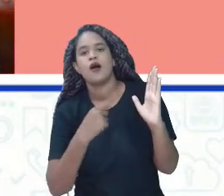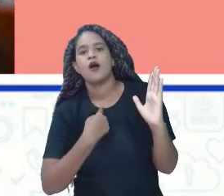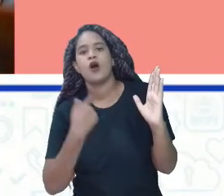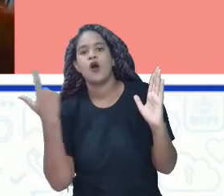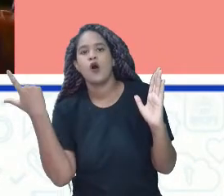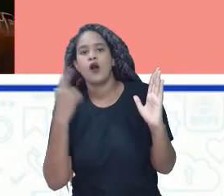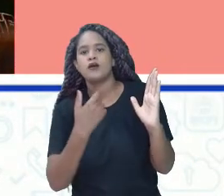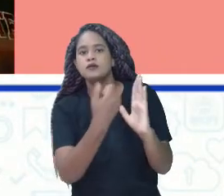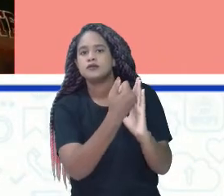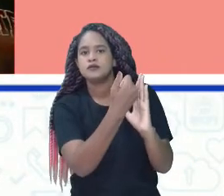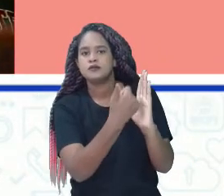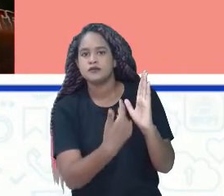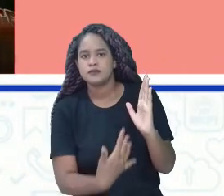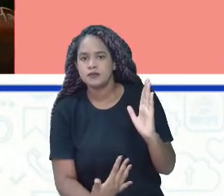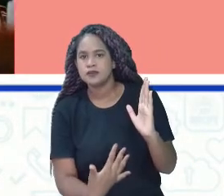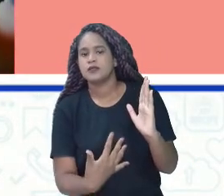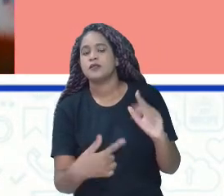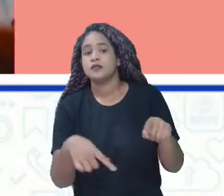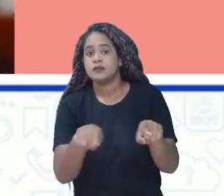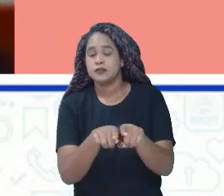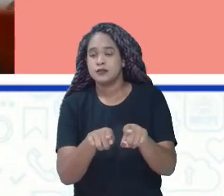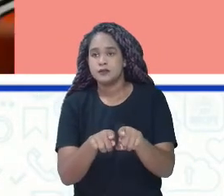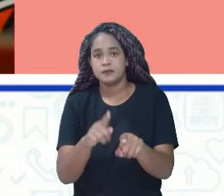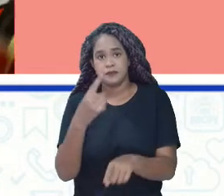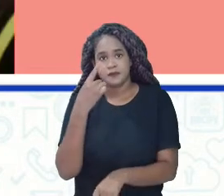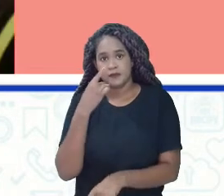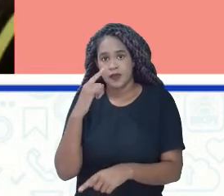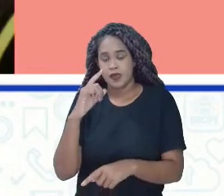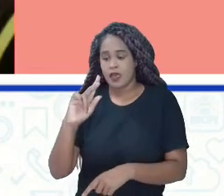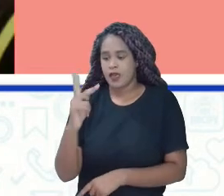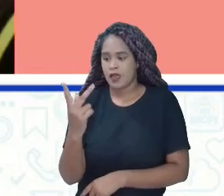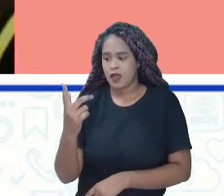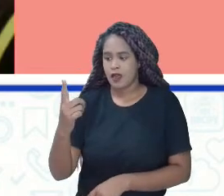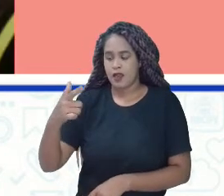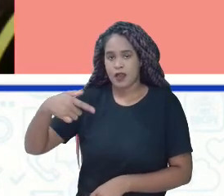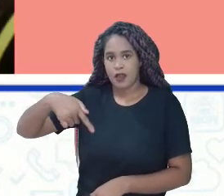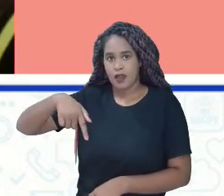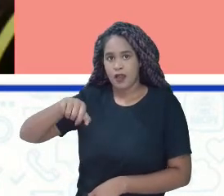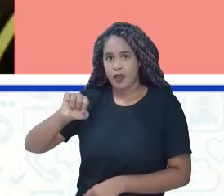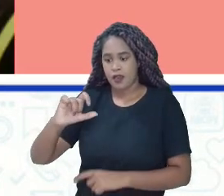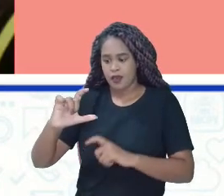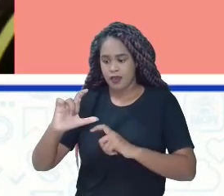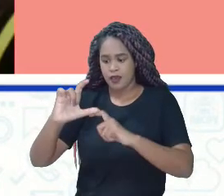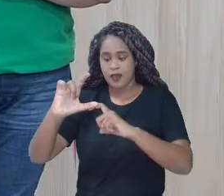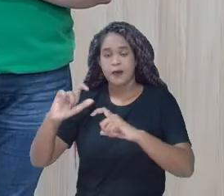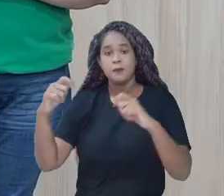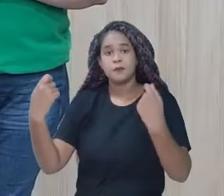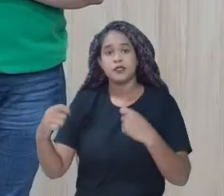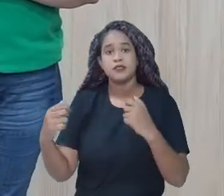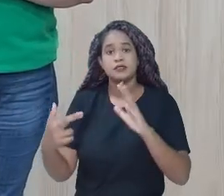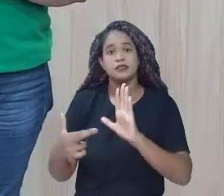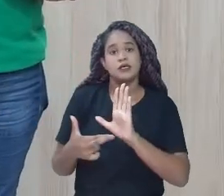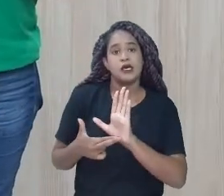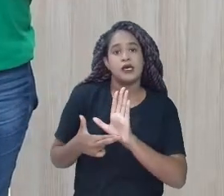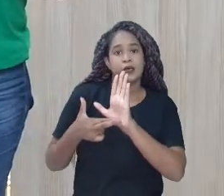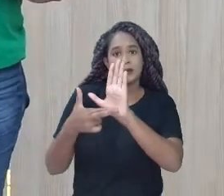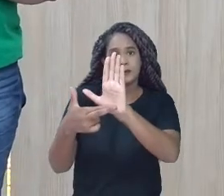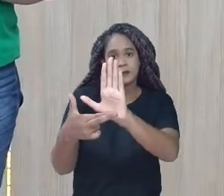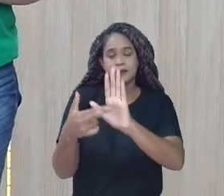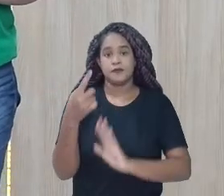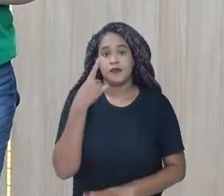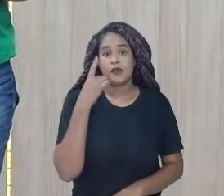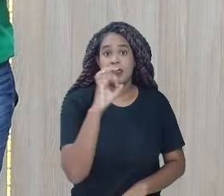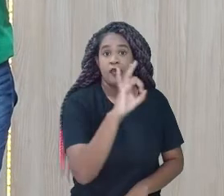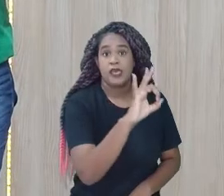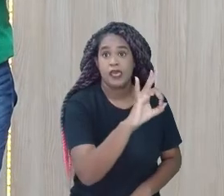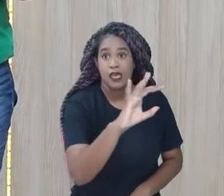descrever, nas HQs devemos buscar representar. Então, é interessante, porque em cada